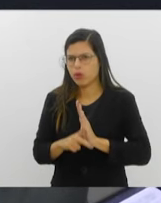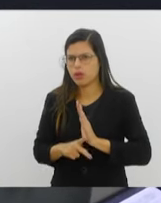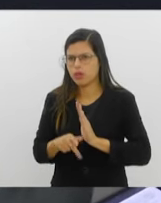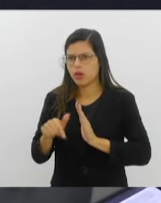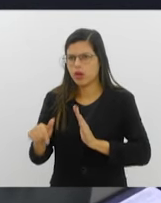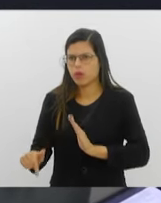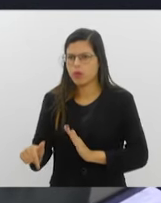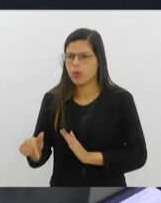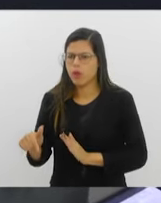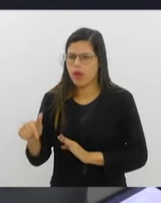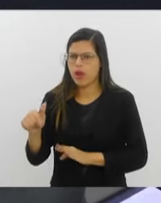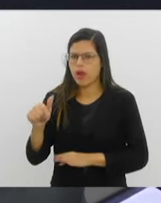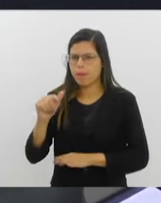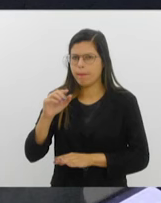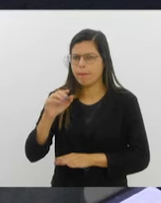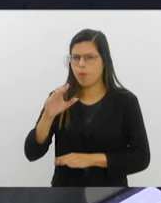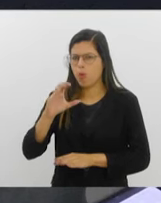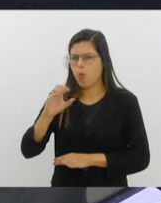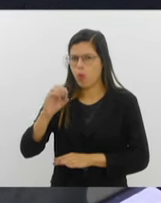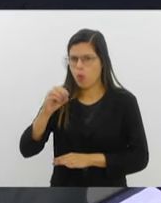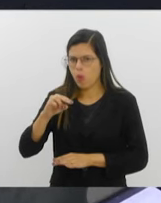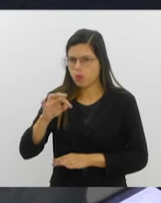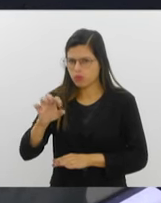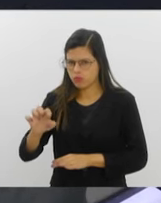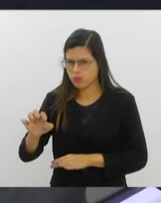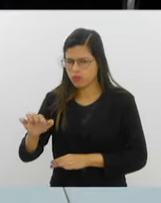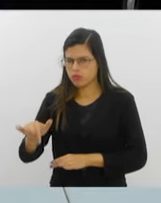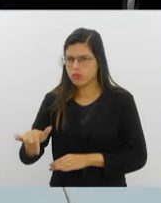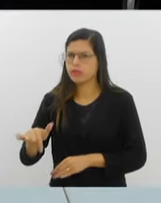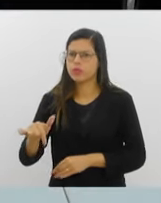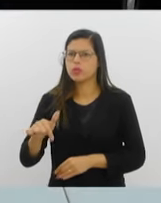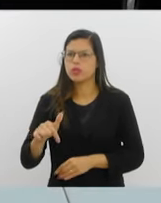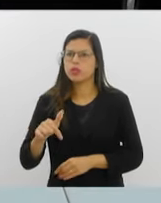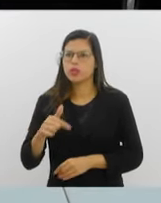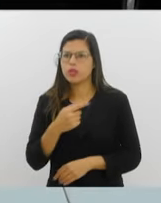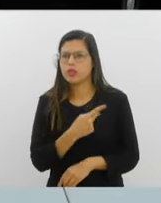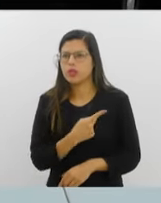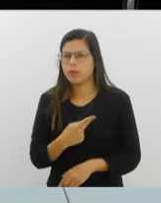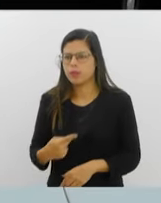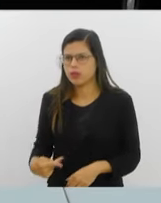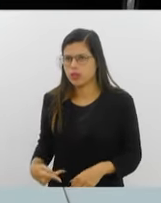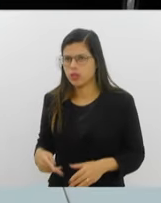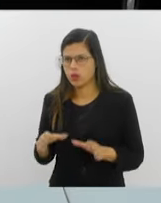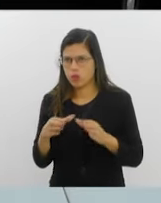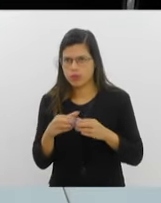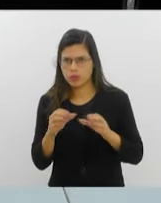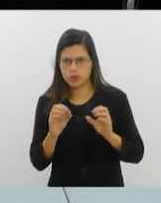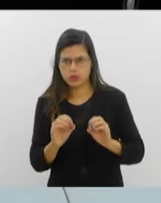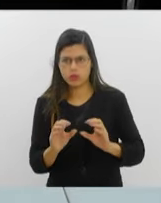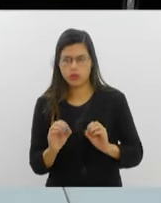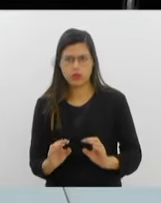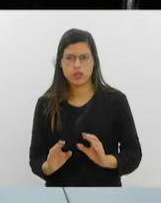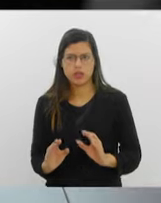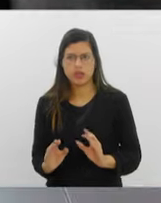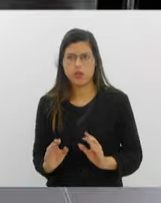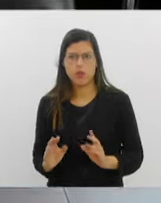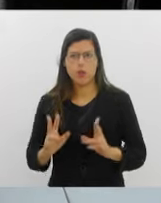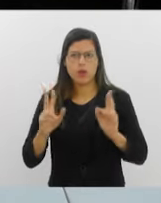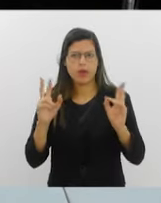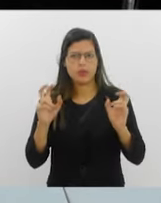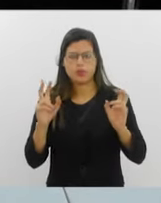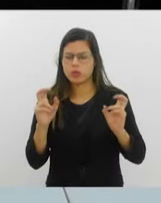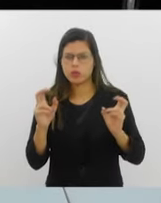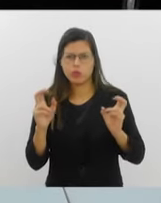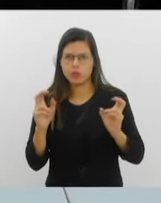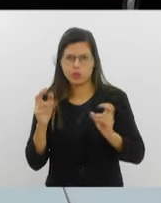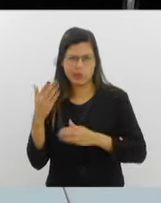Bittencourt, que presidia a Comissão de Educação. Qual foi a questão na época?